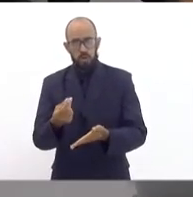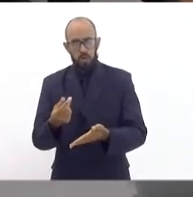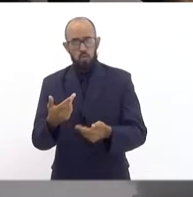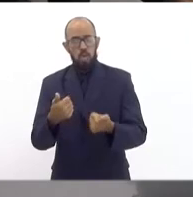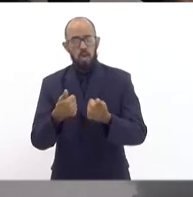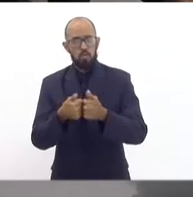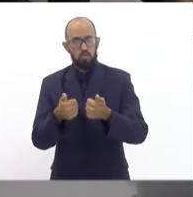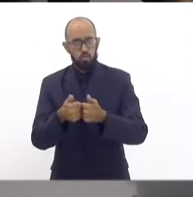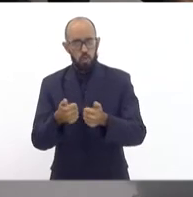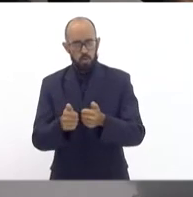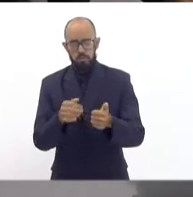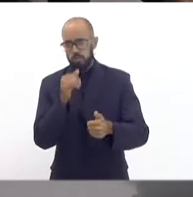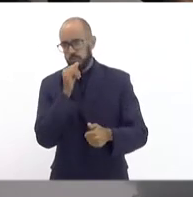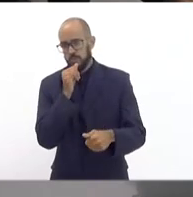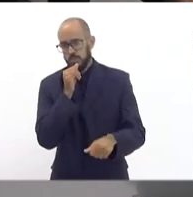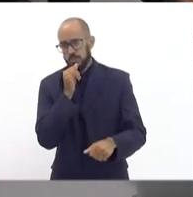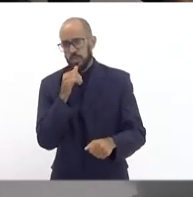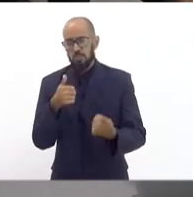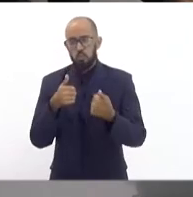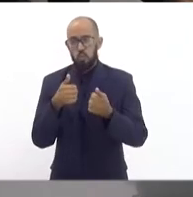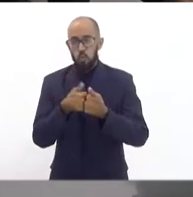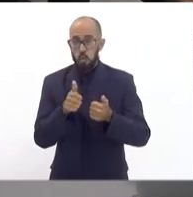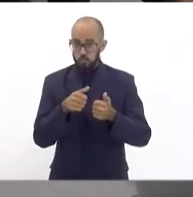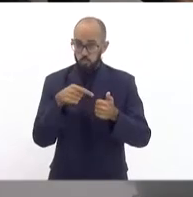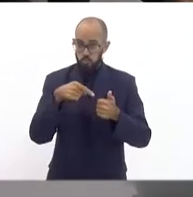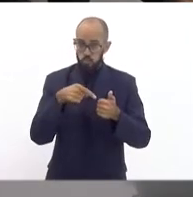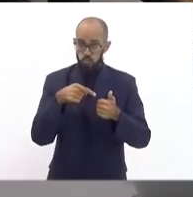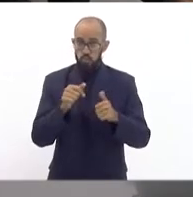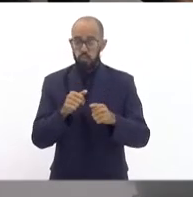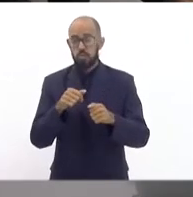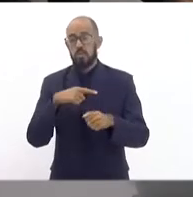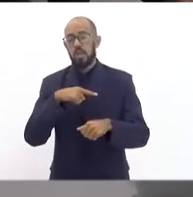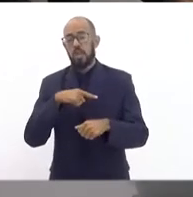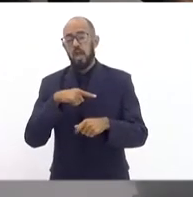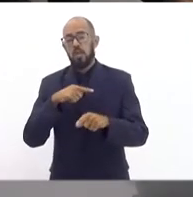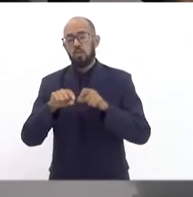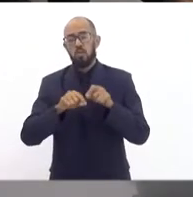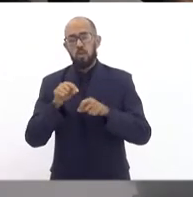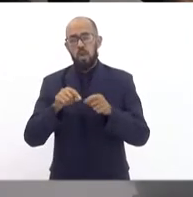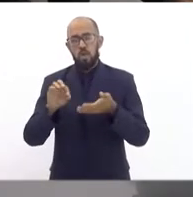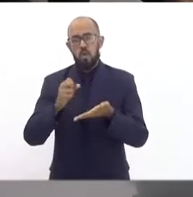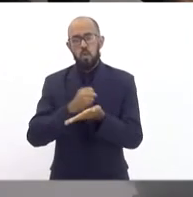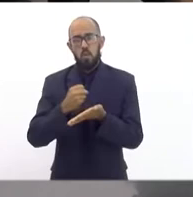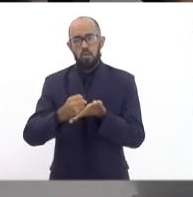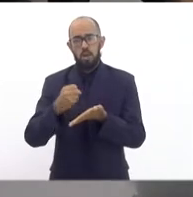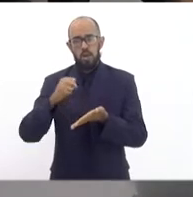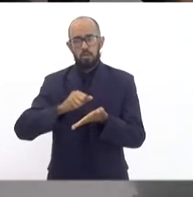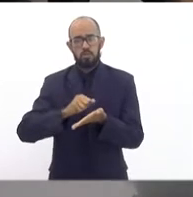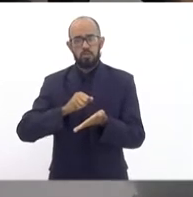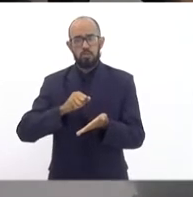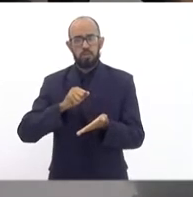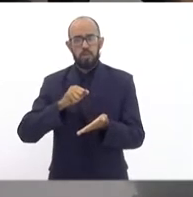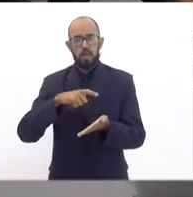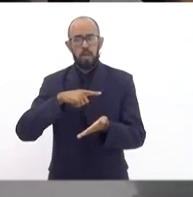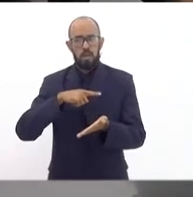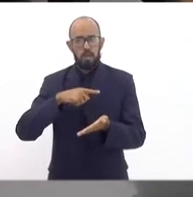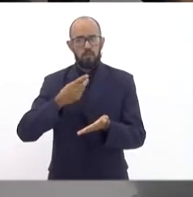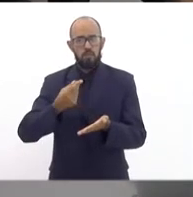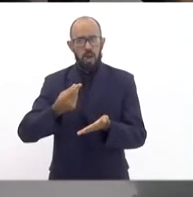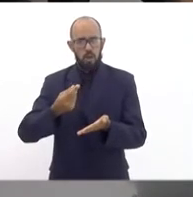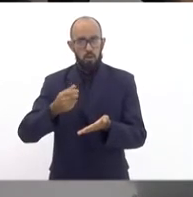ônibus, em contratos que envolvem grandes vultas de investimento e